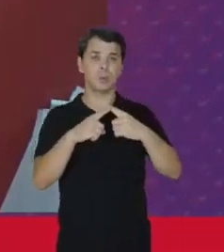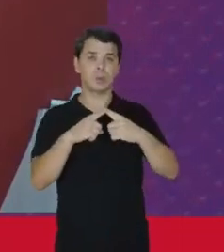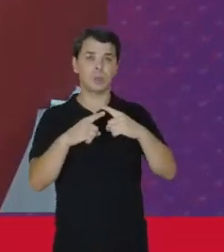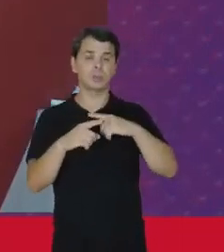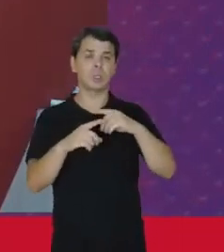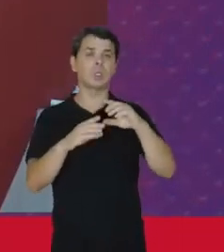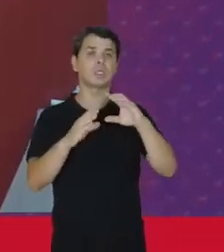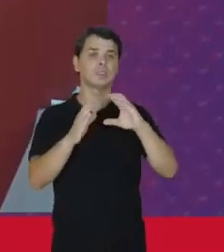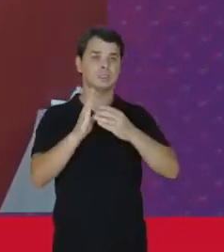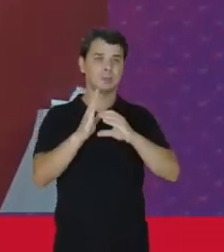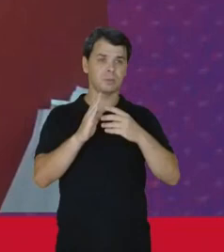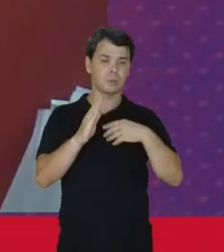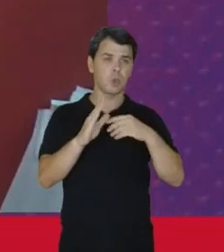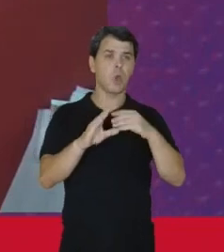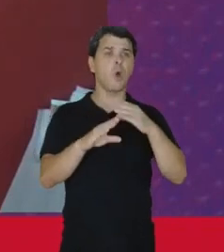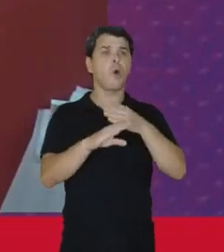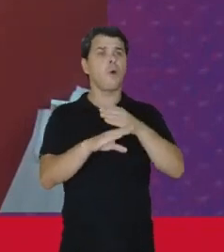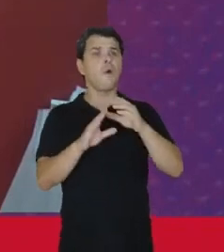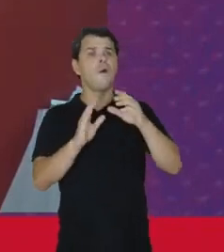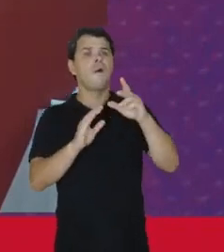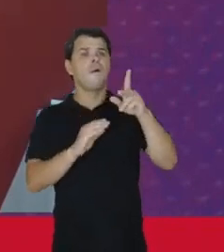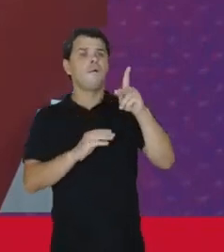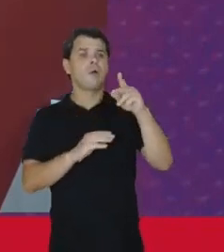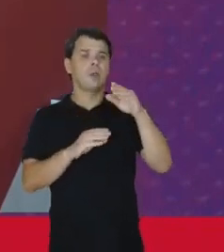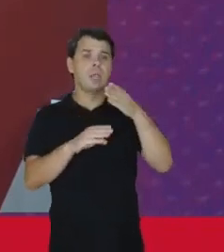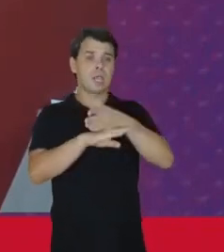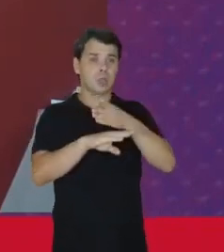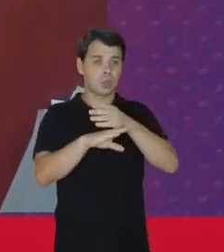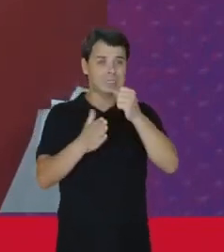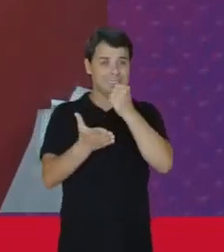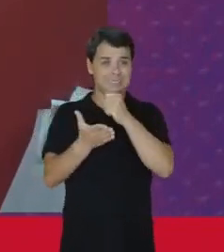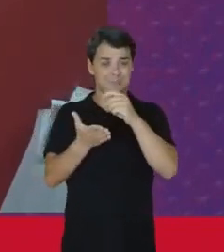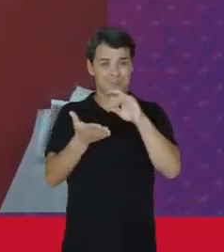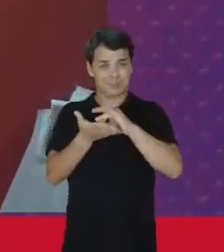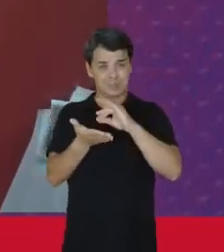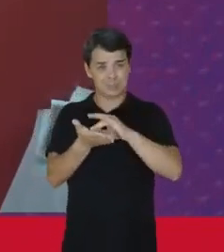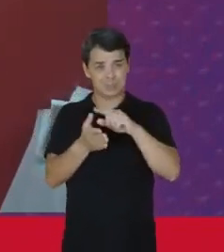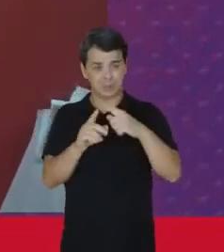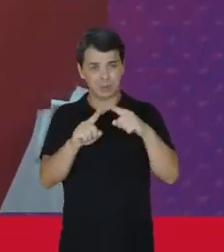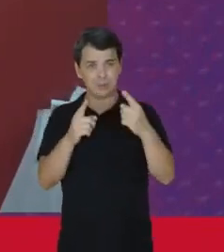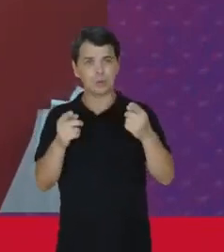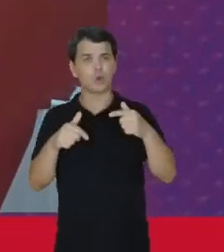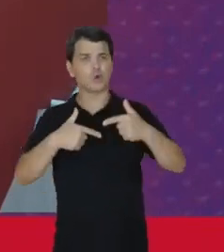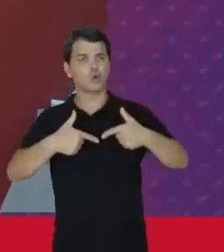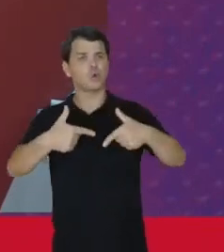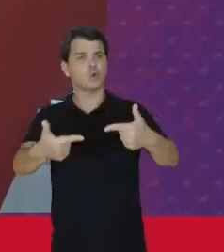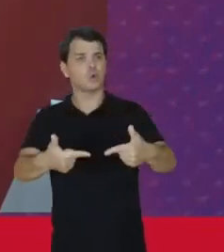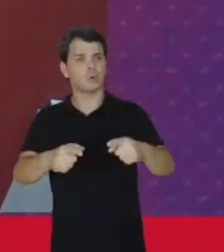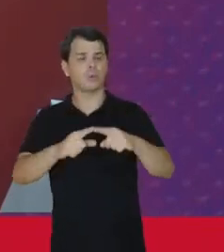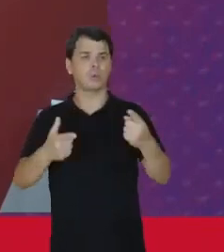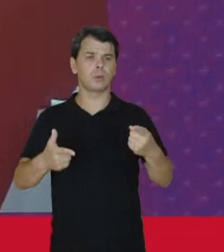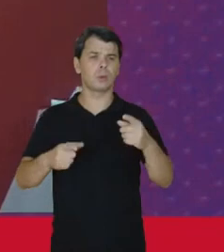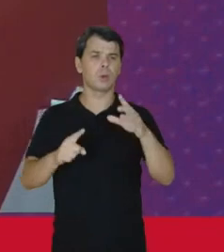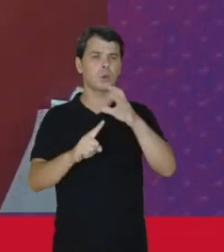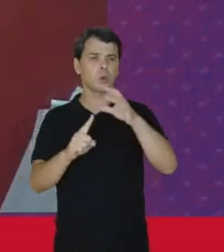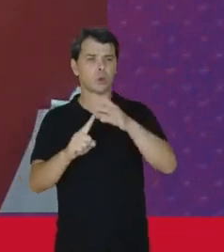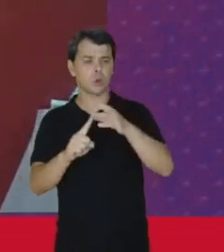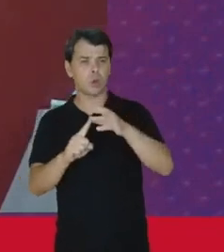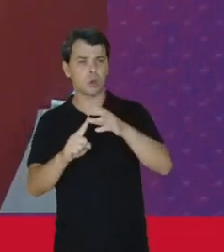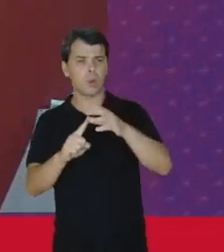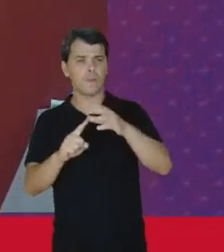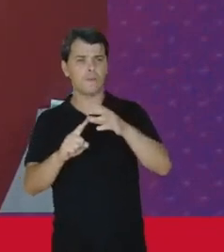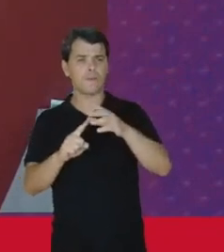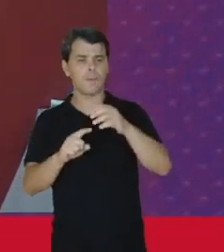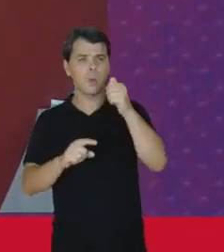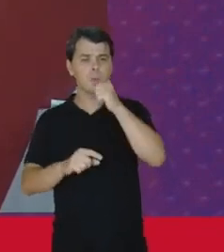no sindicato, eu sou filiada ao meu sindicato, eu vou lá, e a gente caminhou muito, a gente lutou muito, a gente colocou uma mulher na